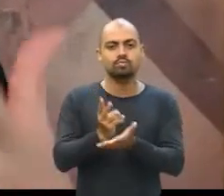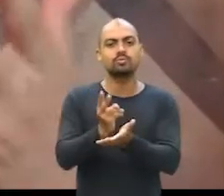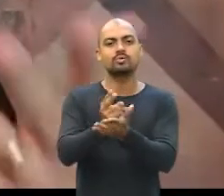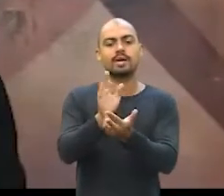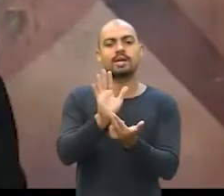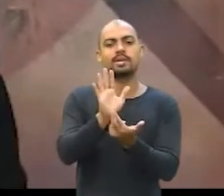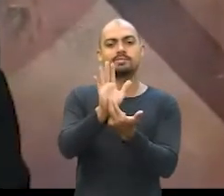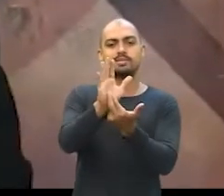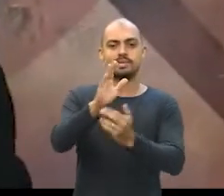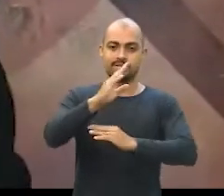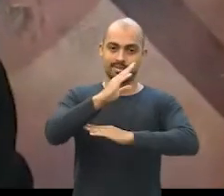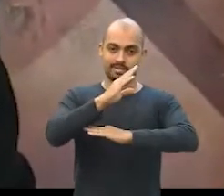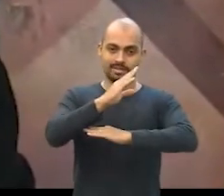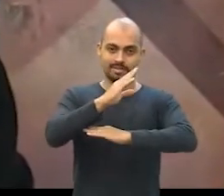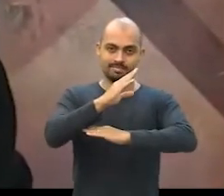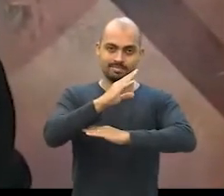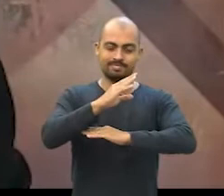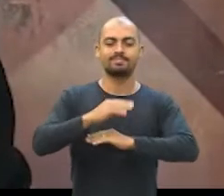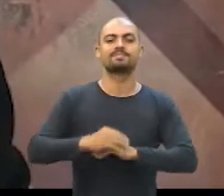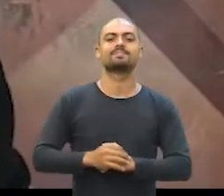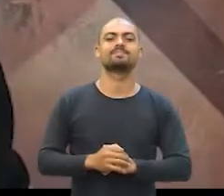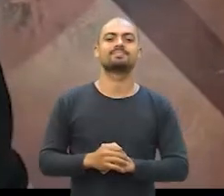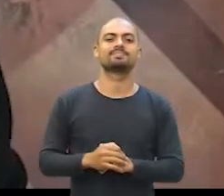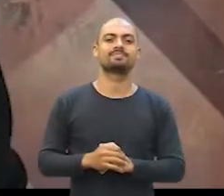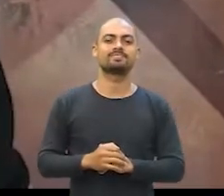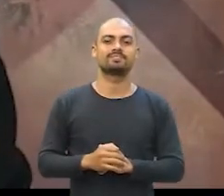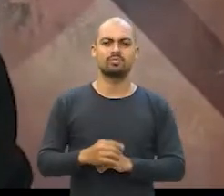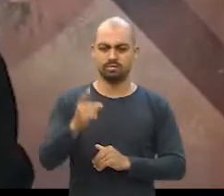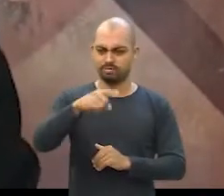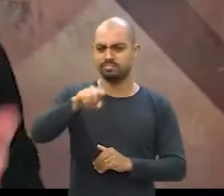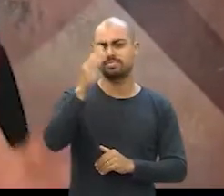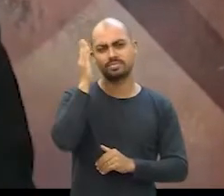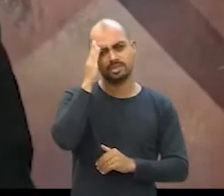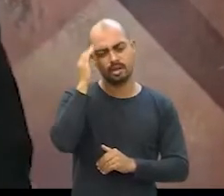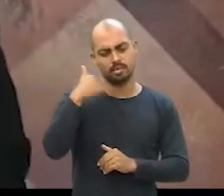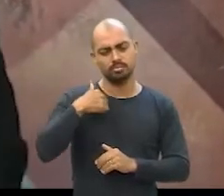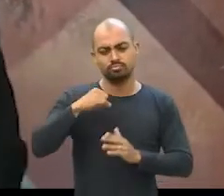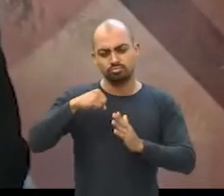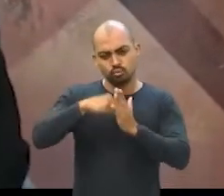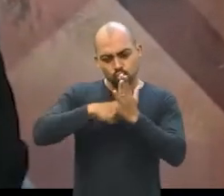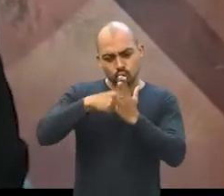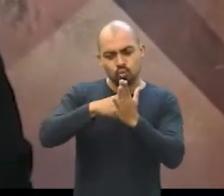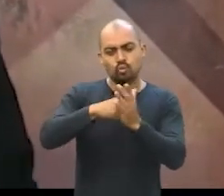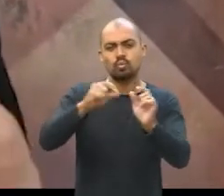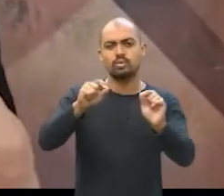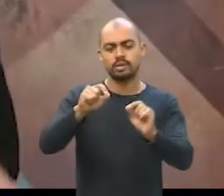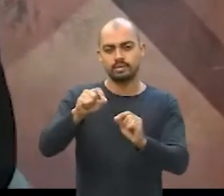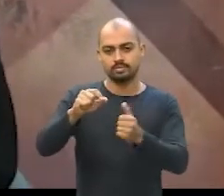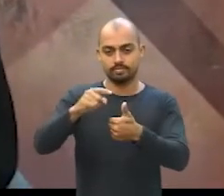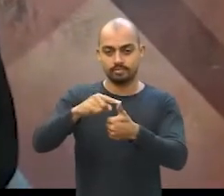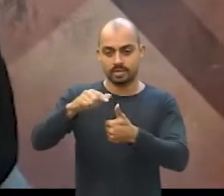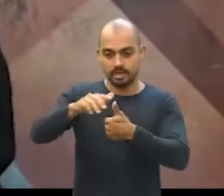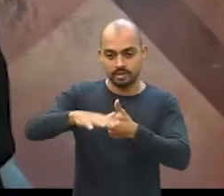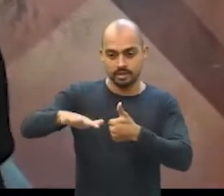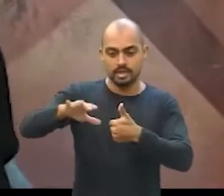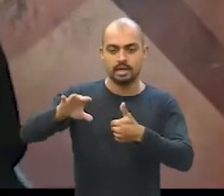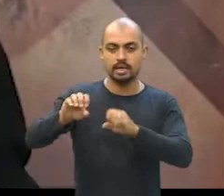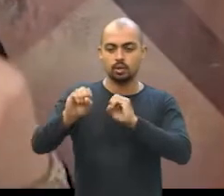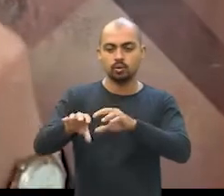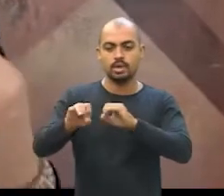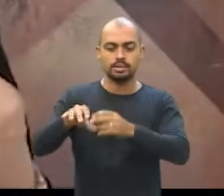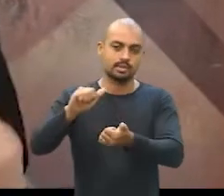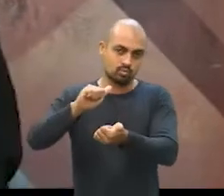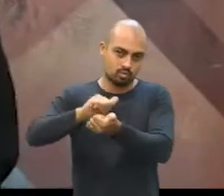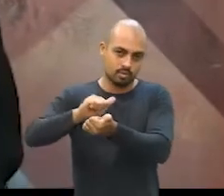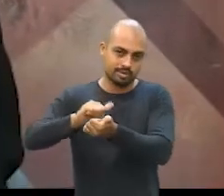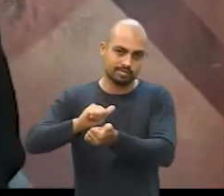te representar na Câmara Municipal de Campinas. Você sabe que a minha luta é pela